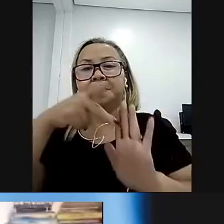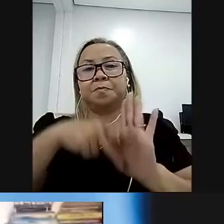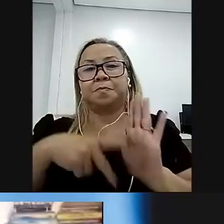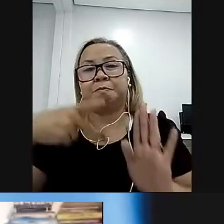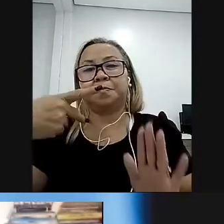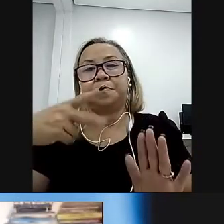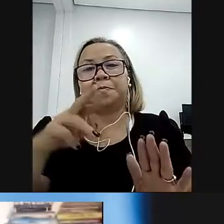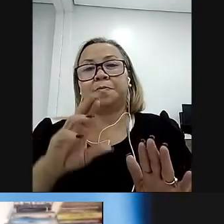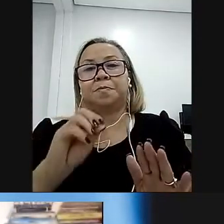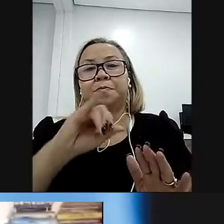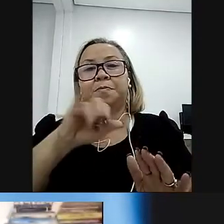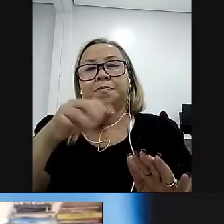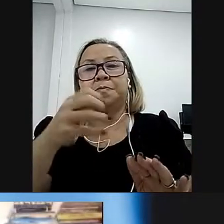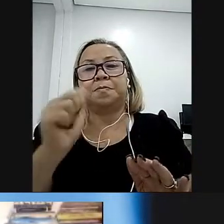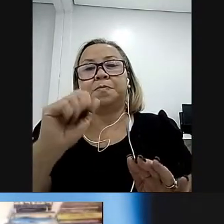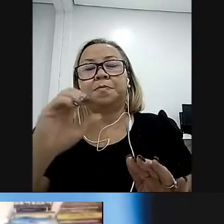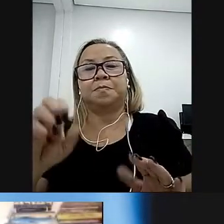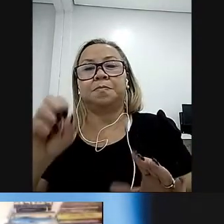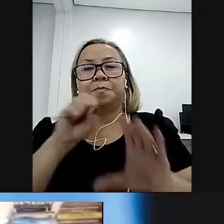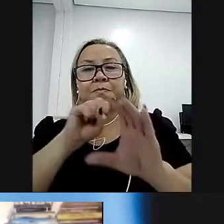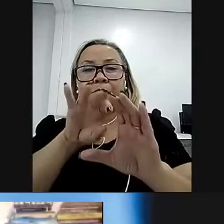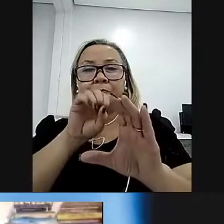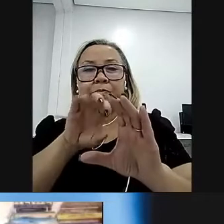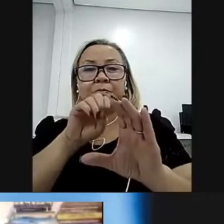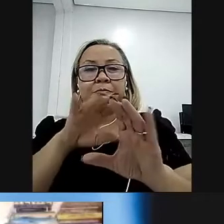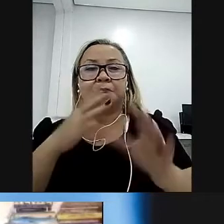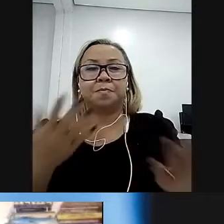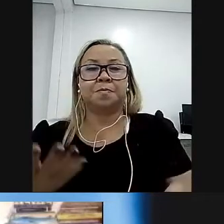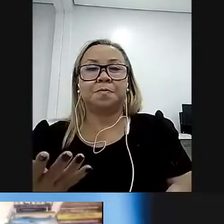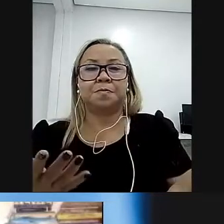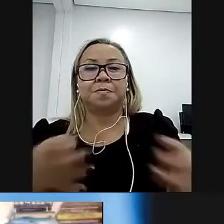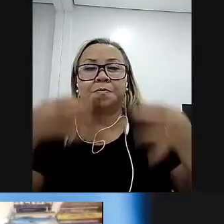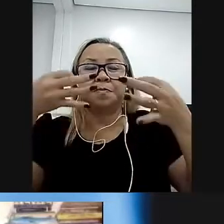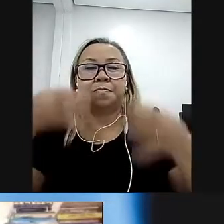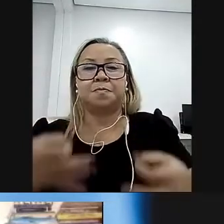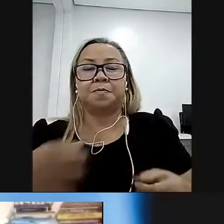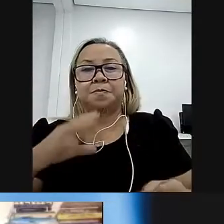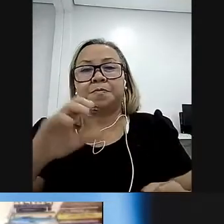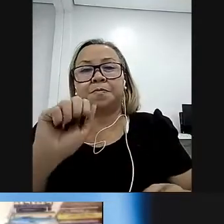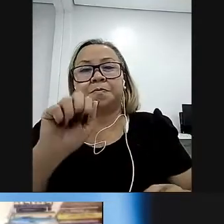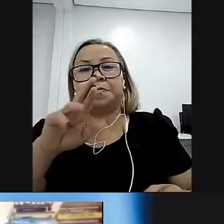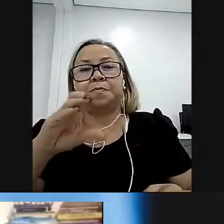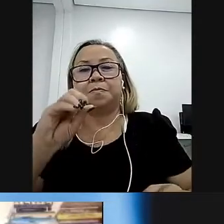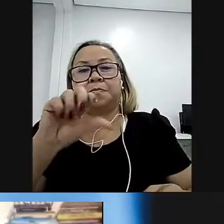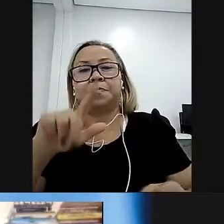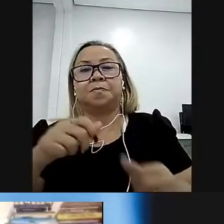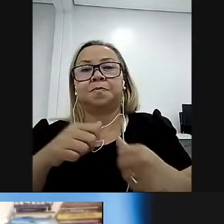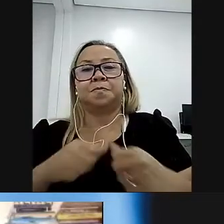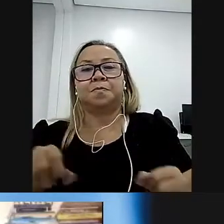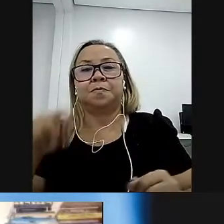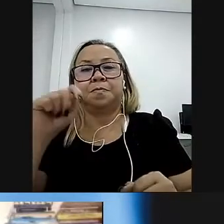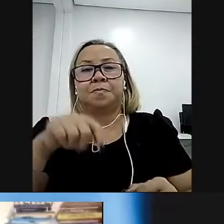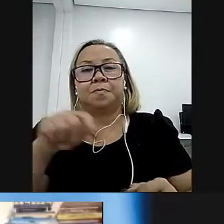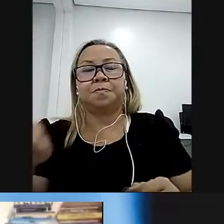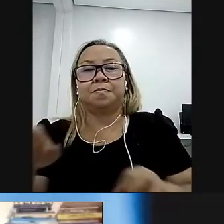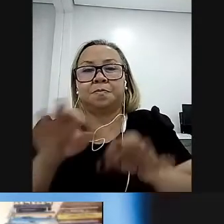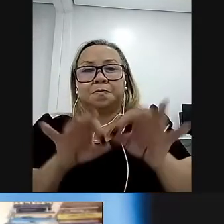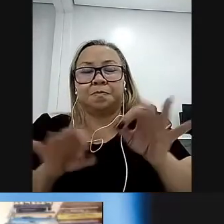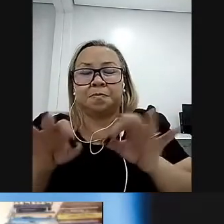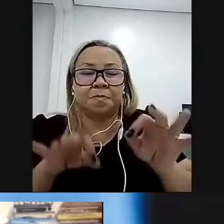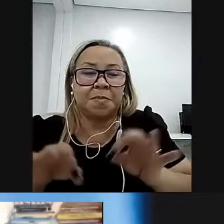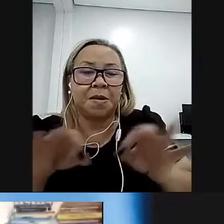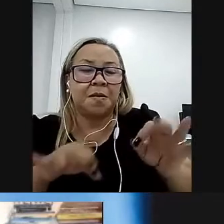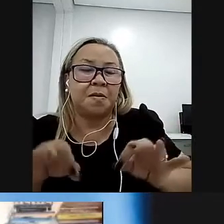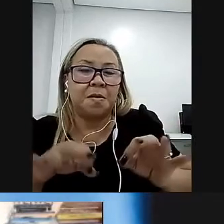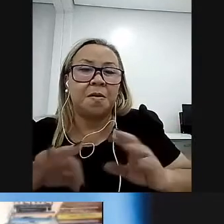Kojak, sei lá, da Globo. Porra, que isso? A Carol está aqui toda, né, arrumadinha. Agora a gente vai